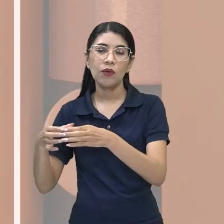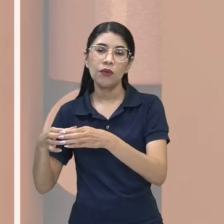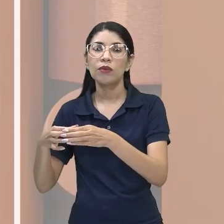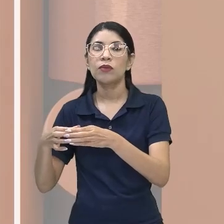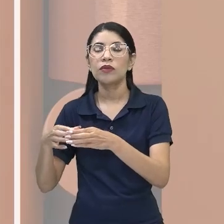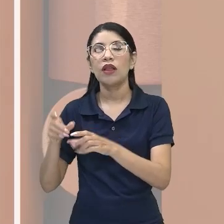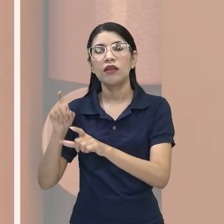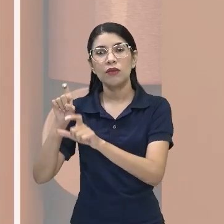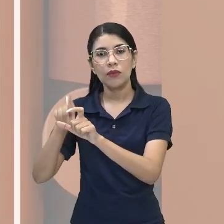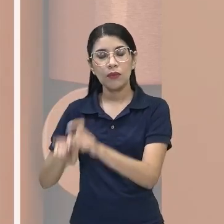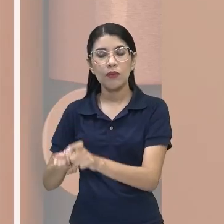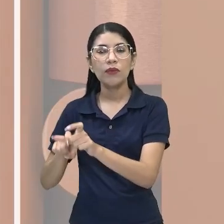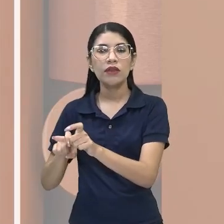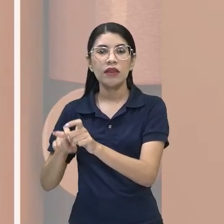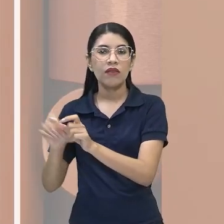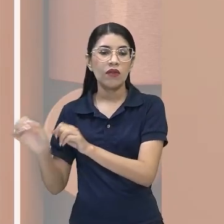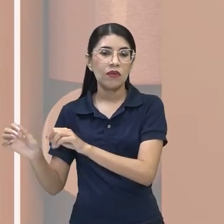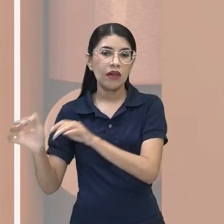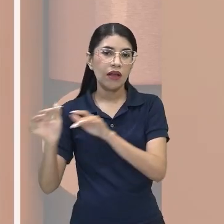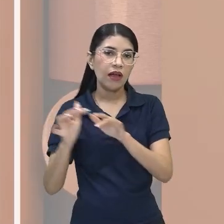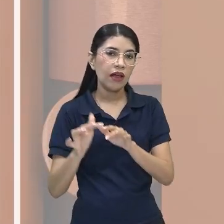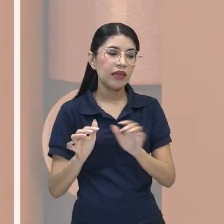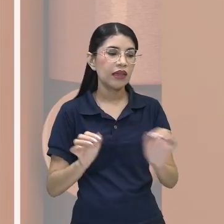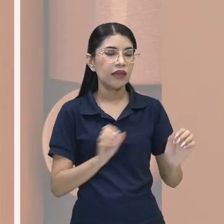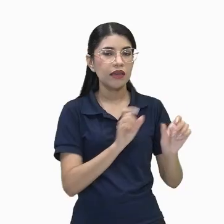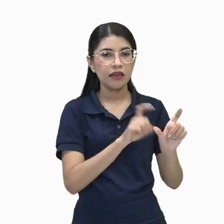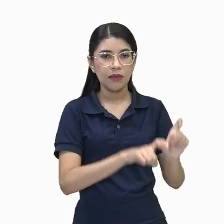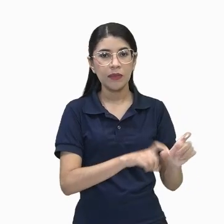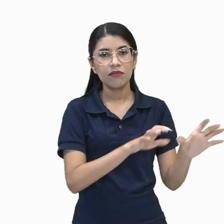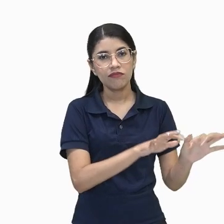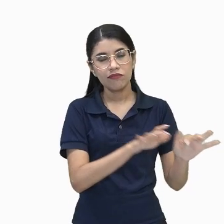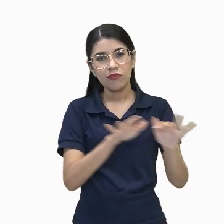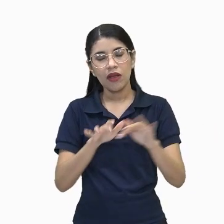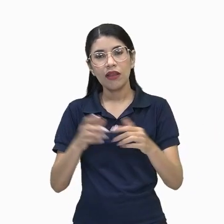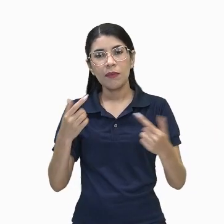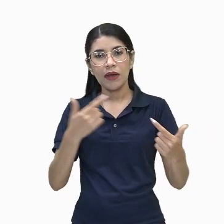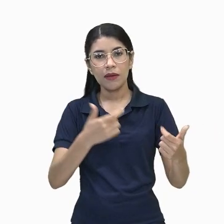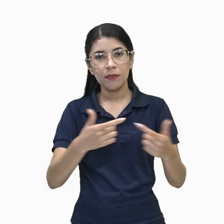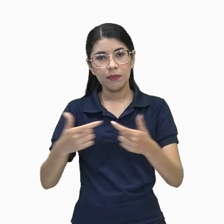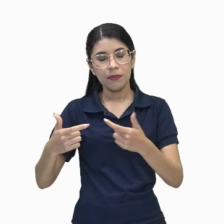demonstrar a sua lealdade ao seu senhor. Vamos ao texto. Vamos lá, galera.